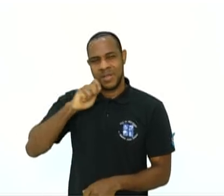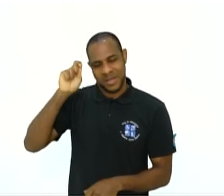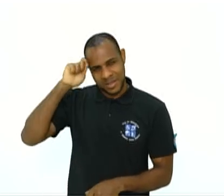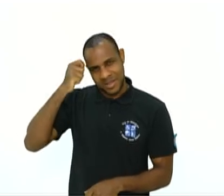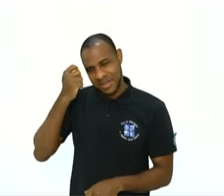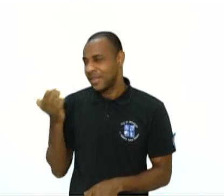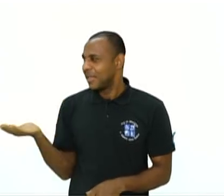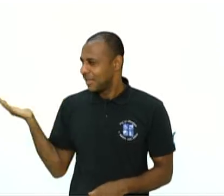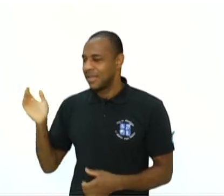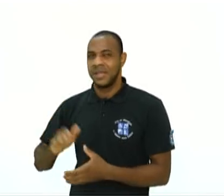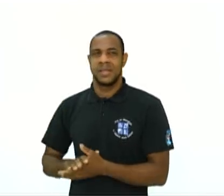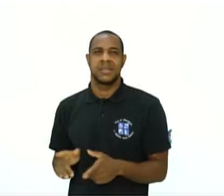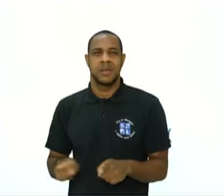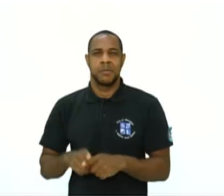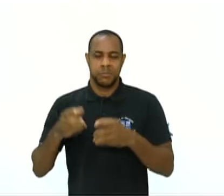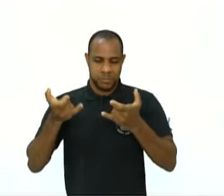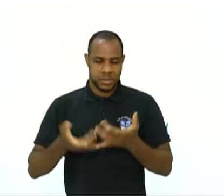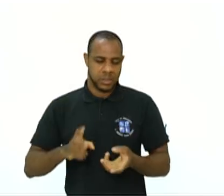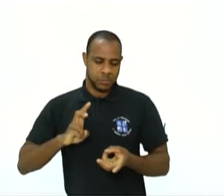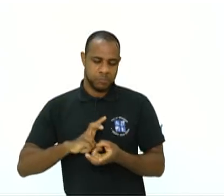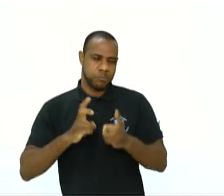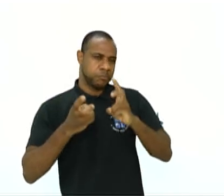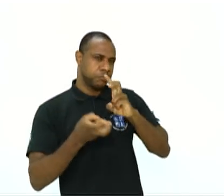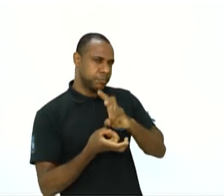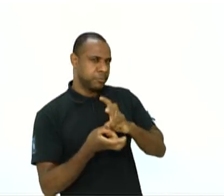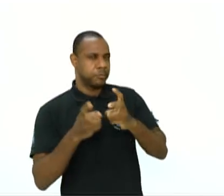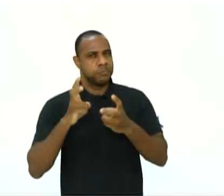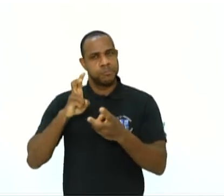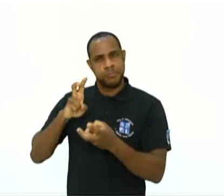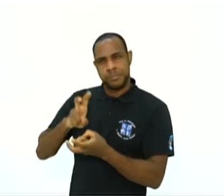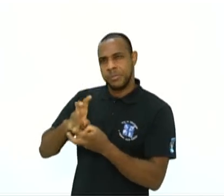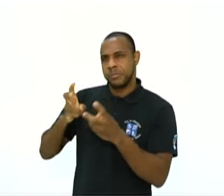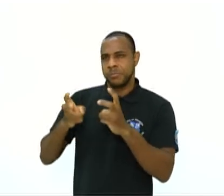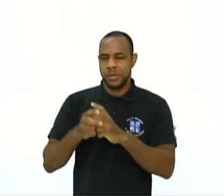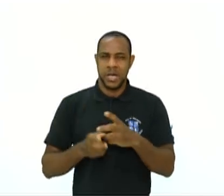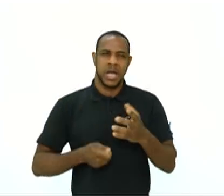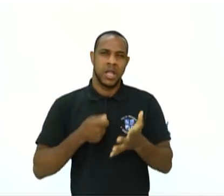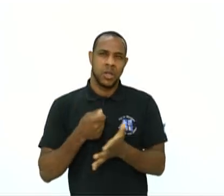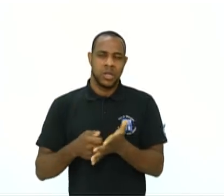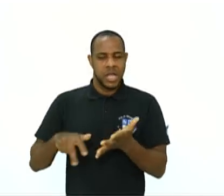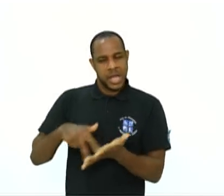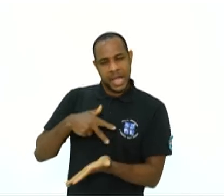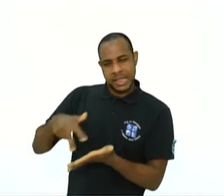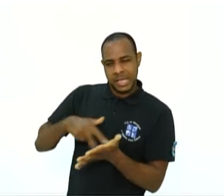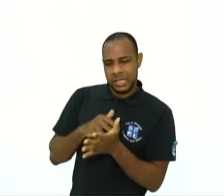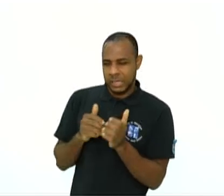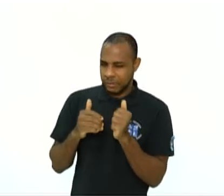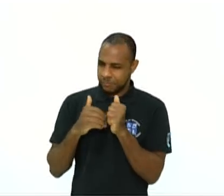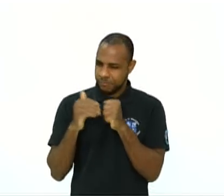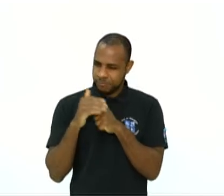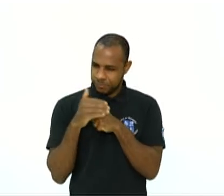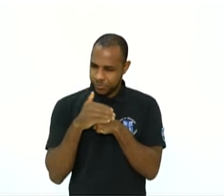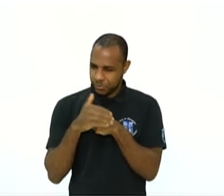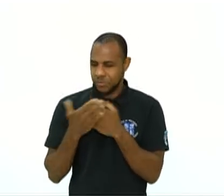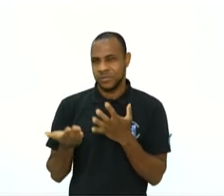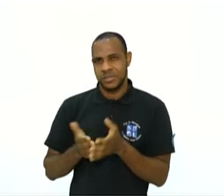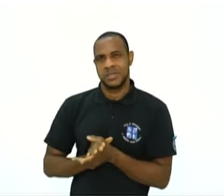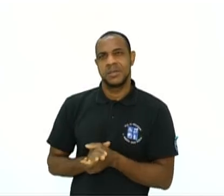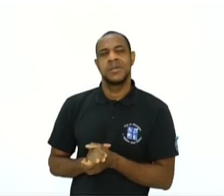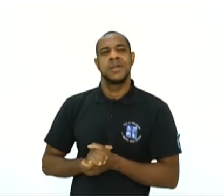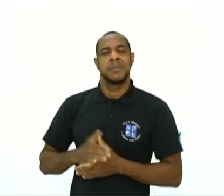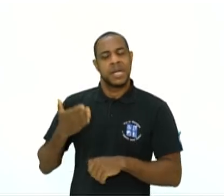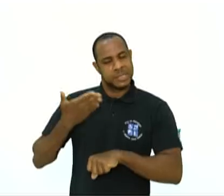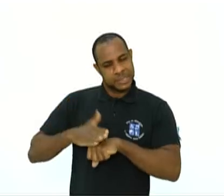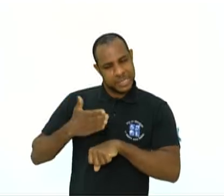também falamos sobre capoeira, né, a origem, a questão da luta, né, que era uma dança disfarçada, mas para poder treinar e se defender,